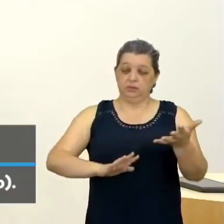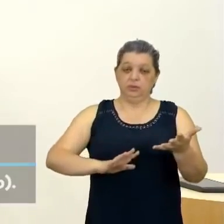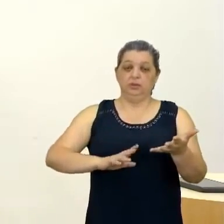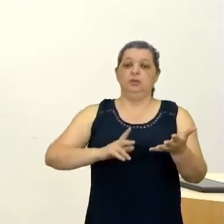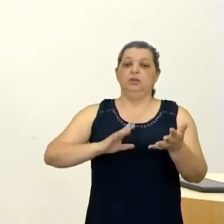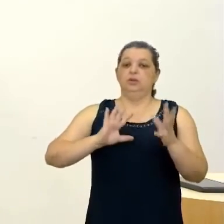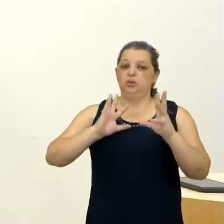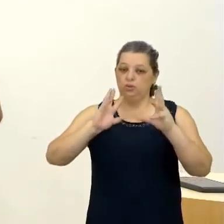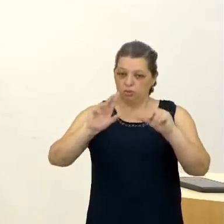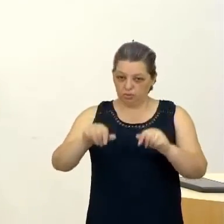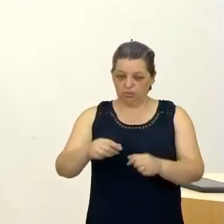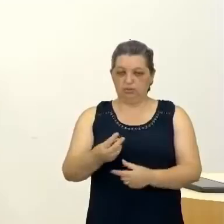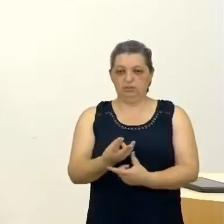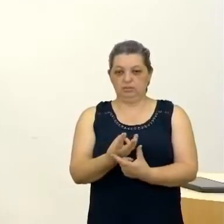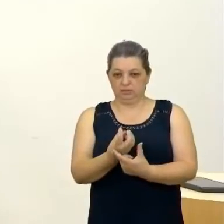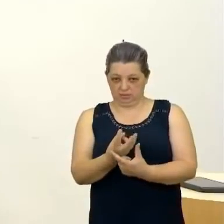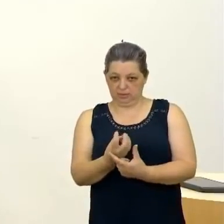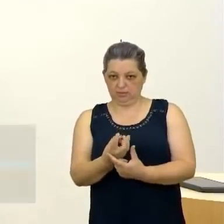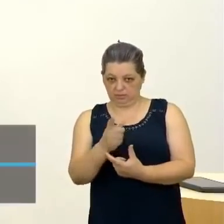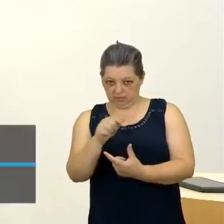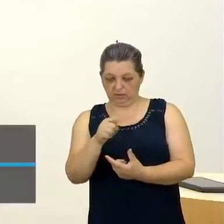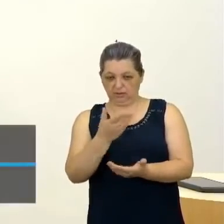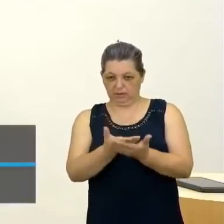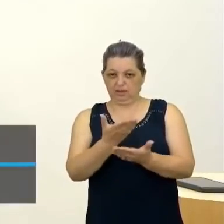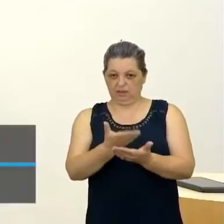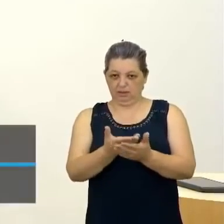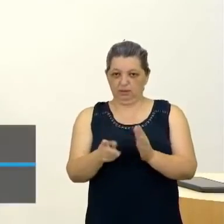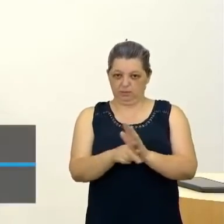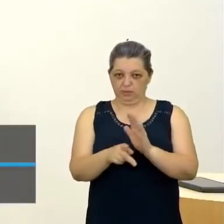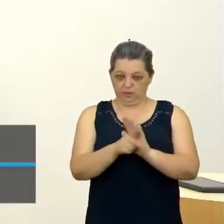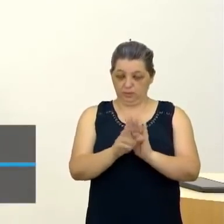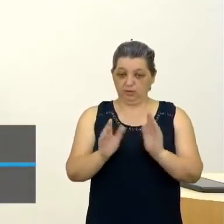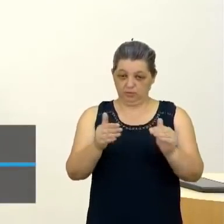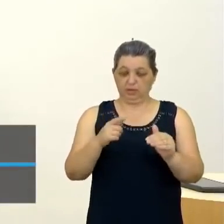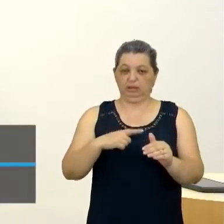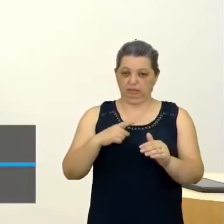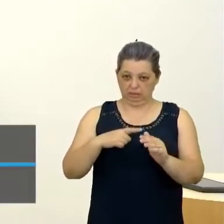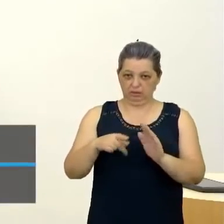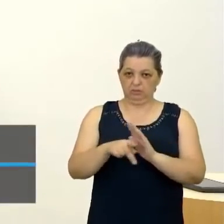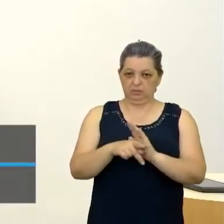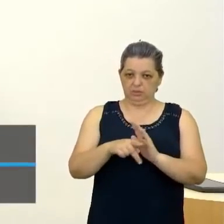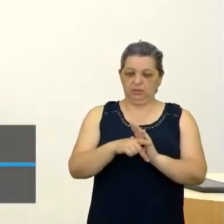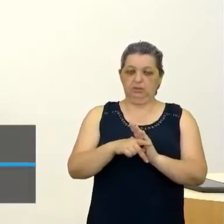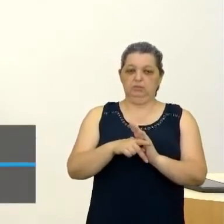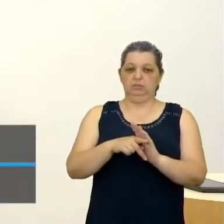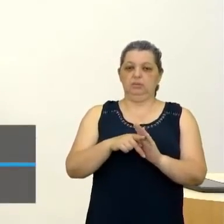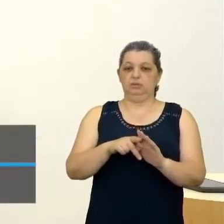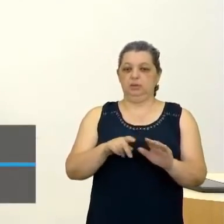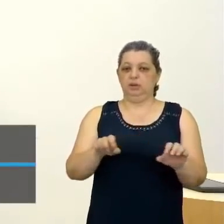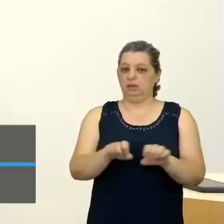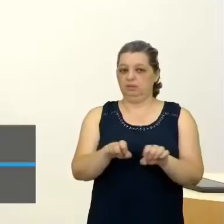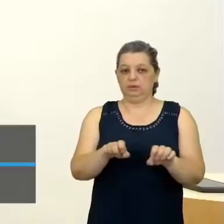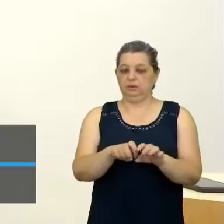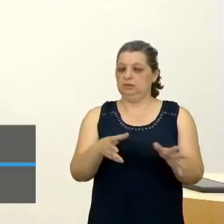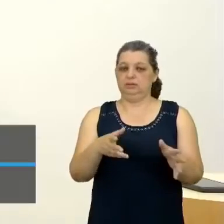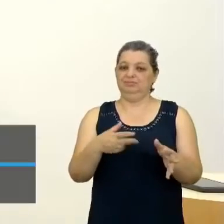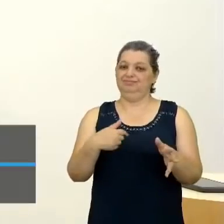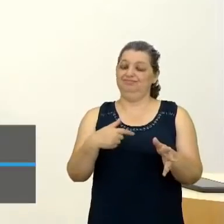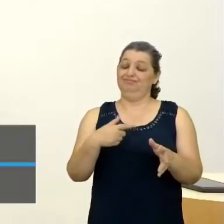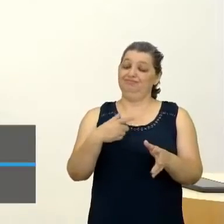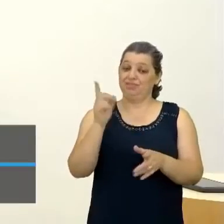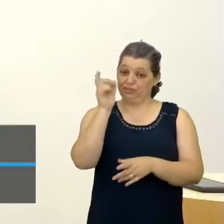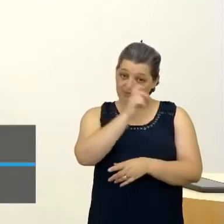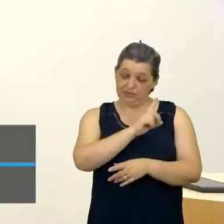todos trinômios quadrado perfeito. Por isso a aula trinômio quadrado perfeito. Existe equação que não dá para resolver assim, tá certo? Dá, mas dá mais